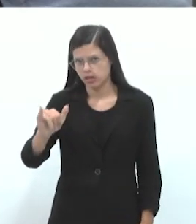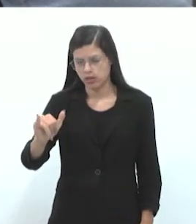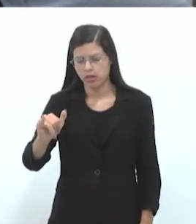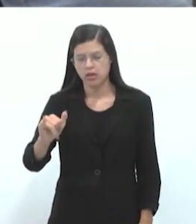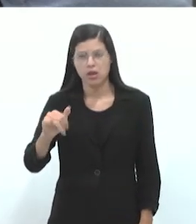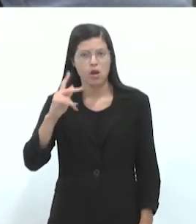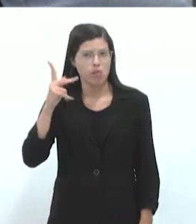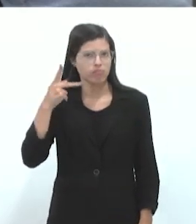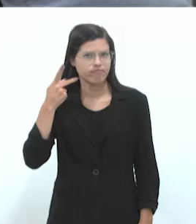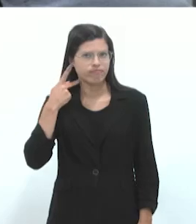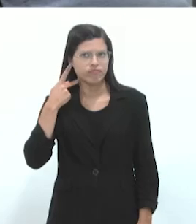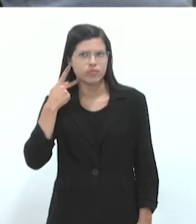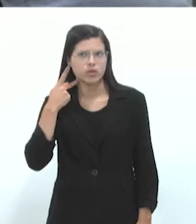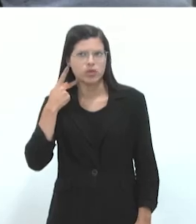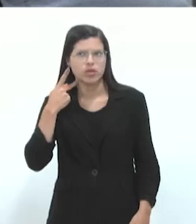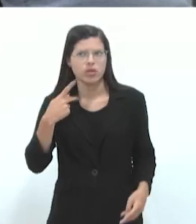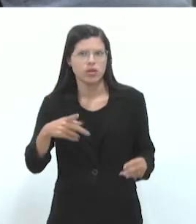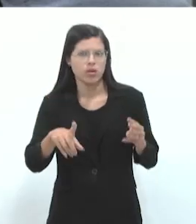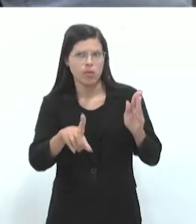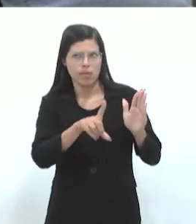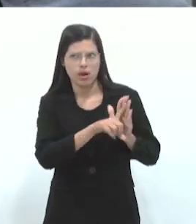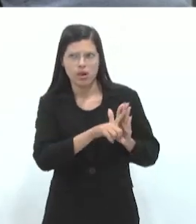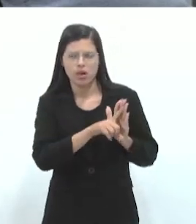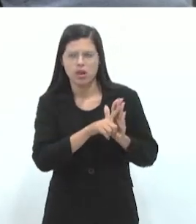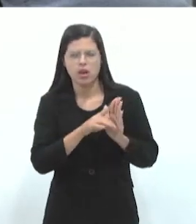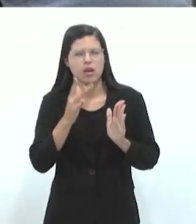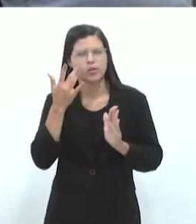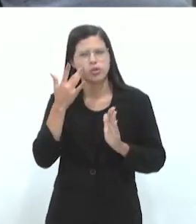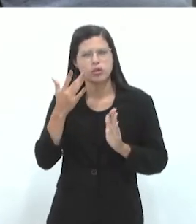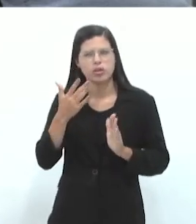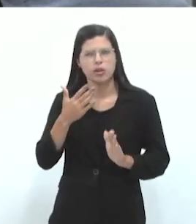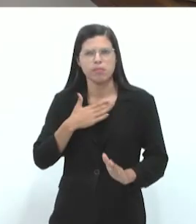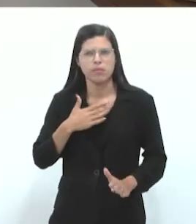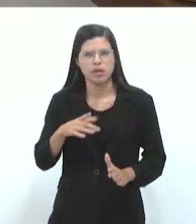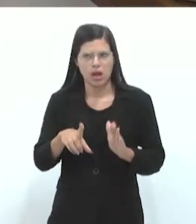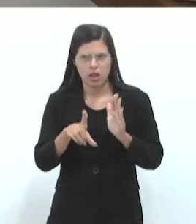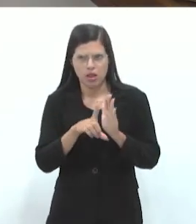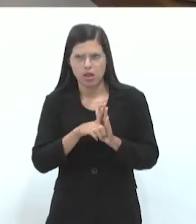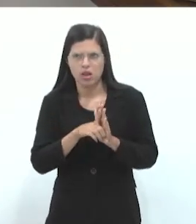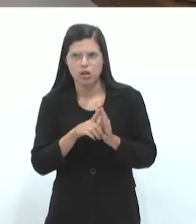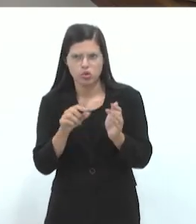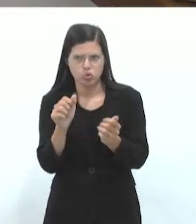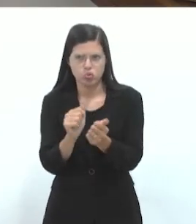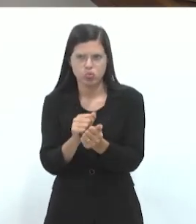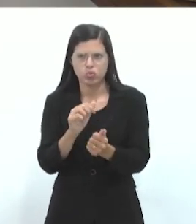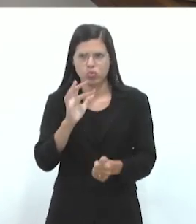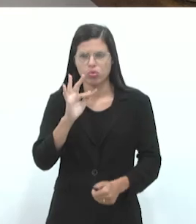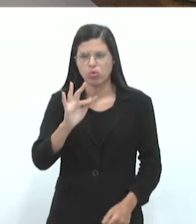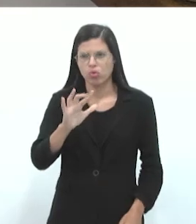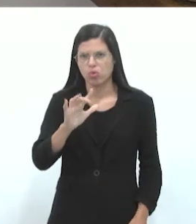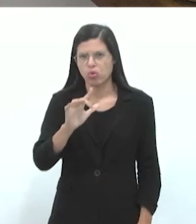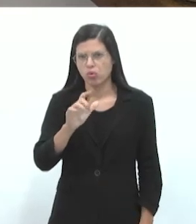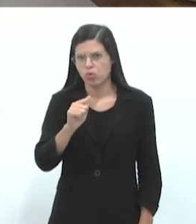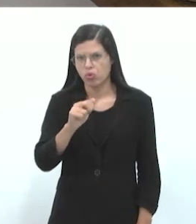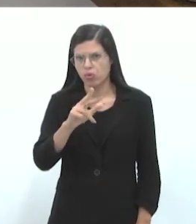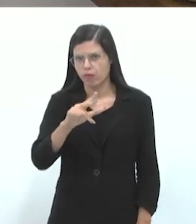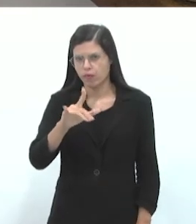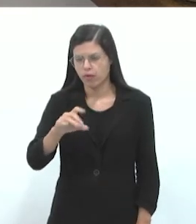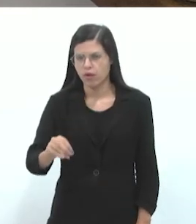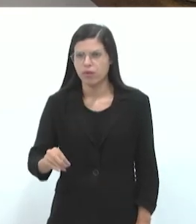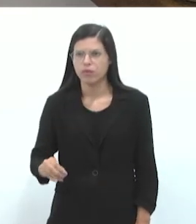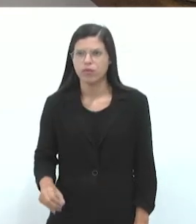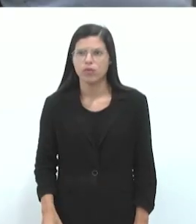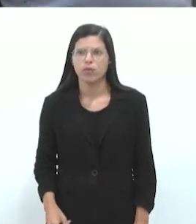uma lei, uma minha e outra do Serafini, se eu não me engano, é exatamente uma minha, do Serafini, evocou o enunciado